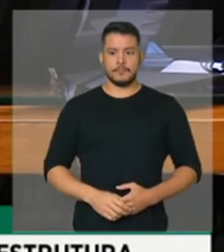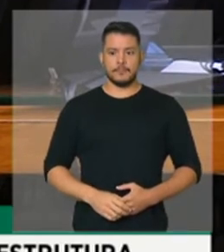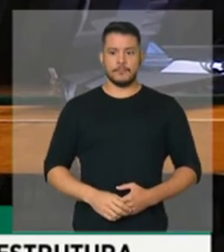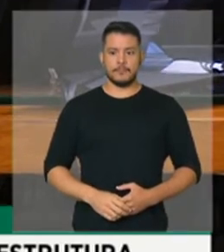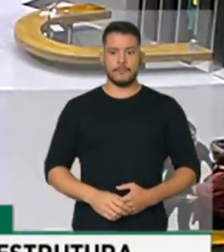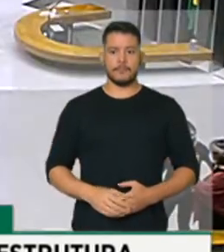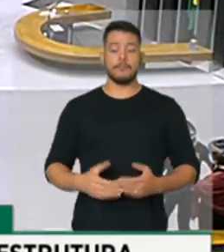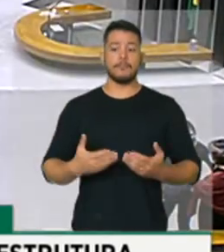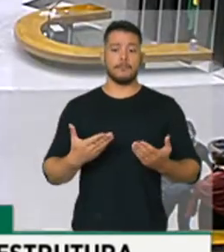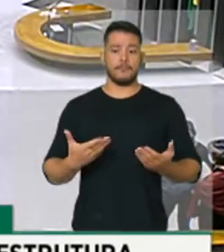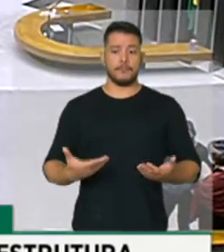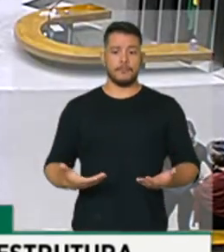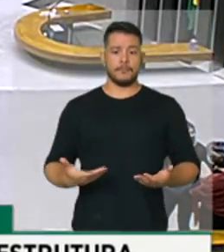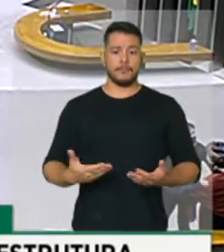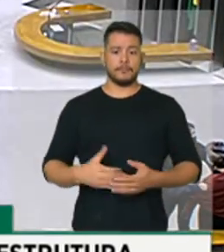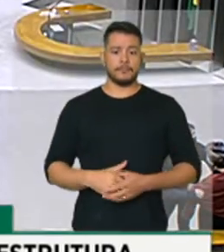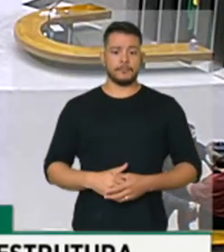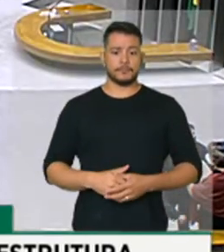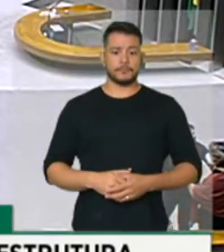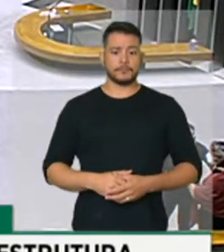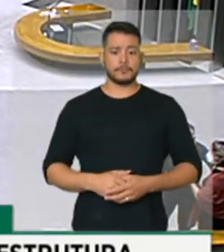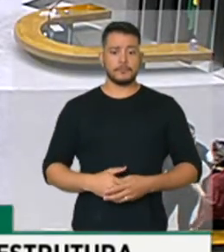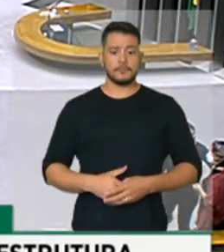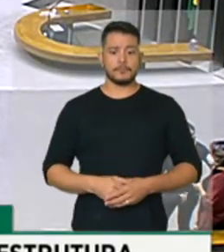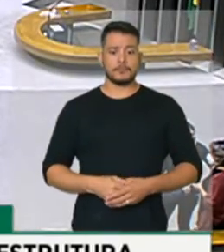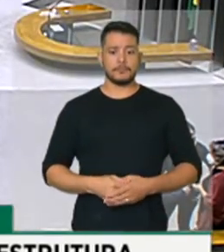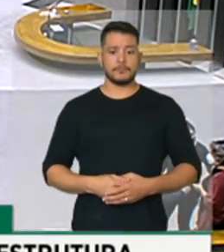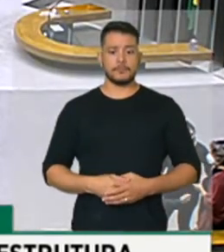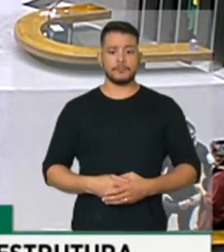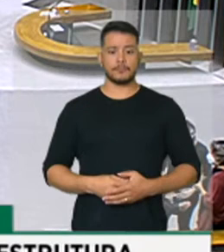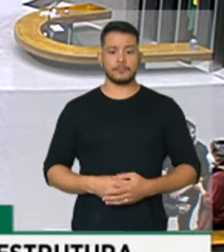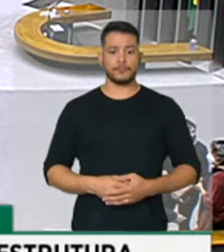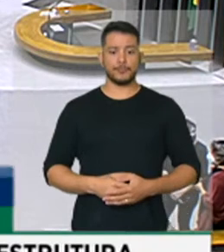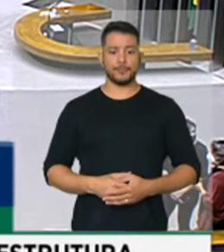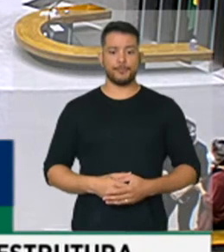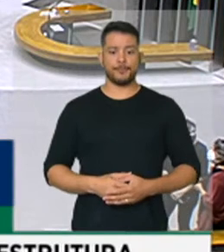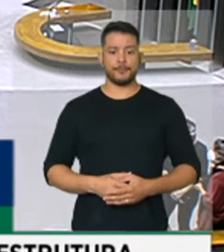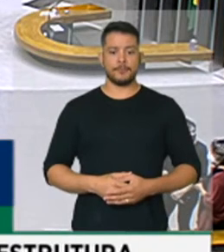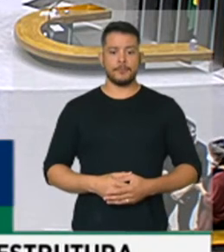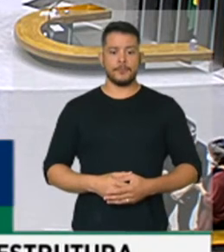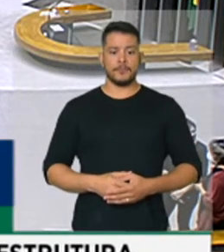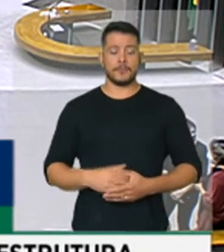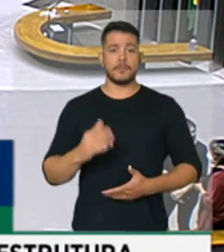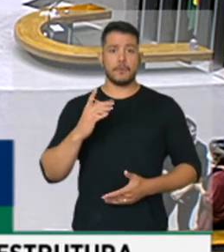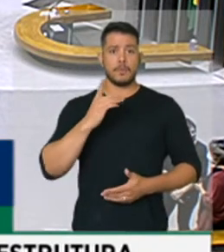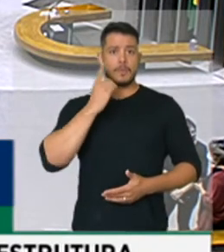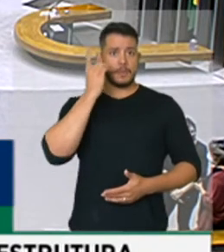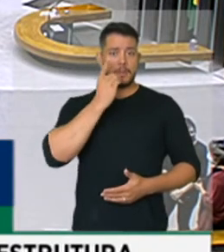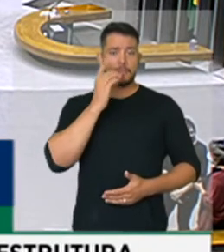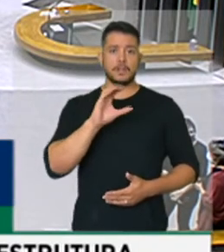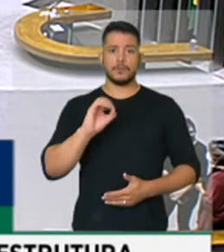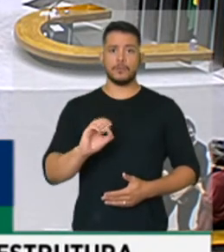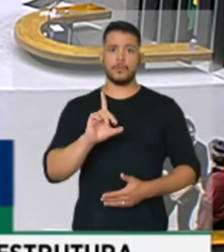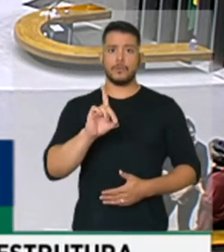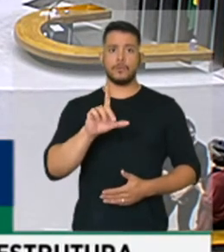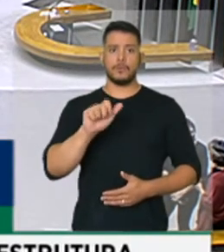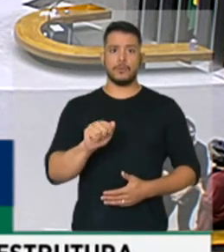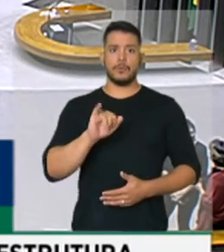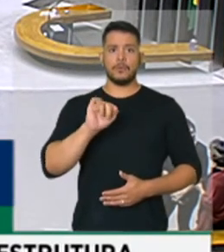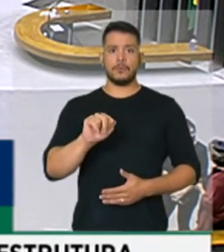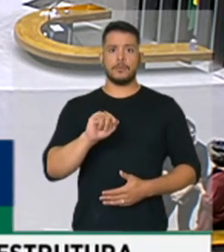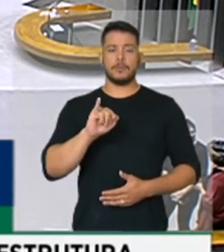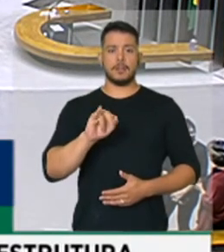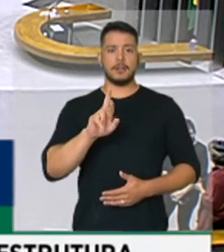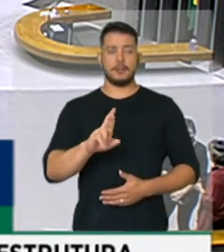Deputado Odair Cunha, do PT de Minas, é o próximo orador a discutir favoravelmente a esse projeto de lei 2646, que cria um mecanismo